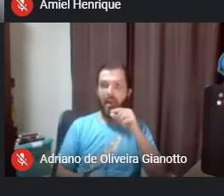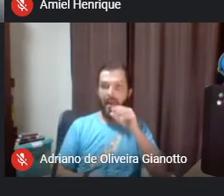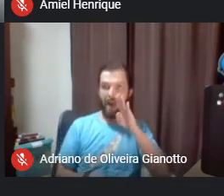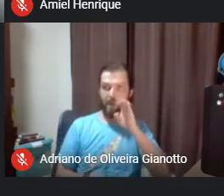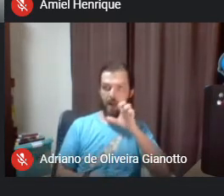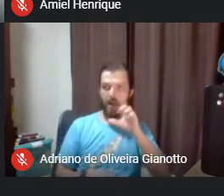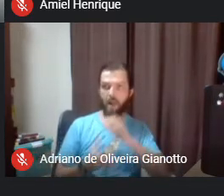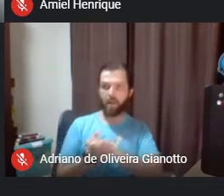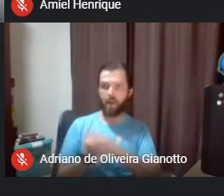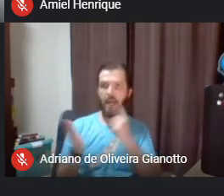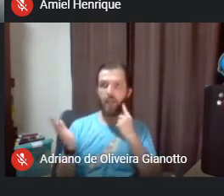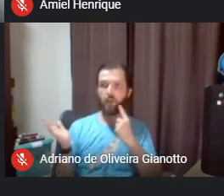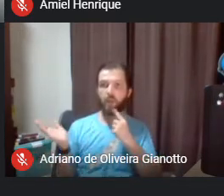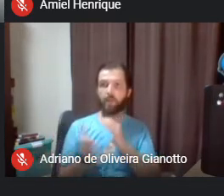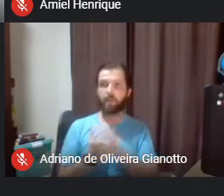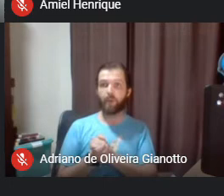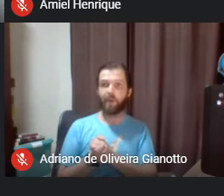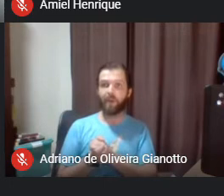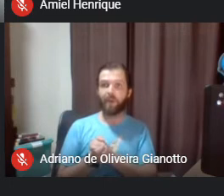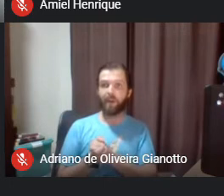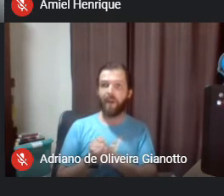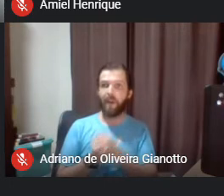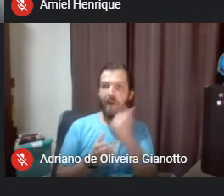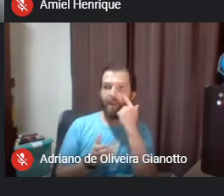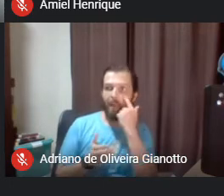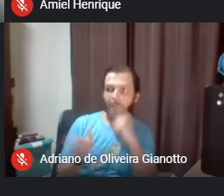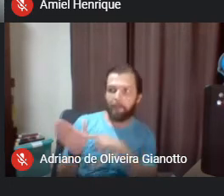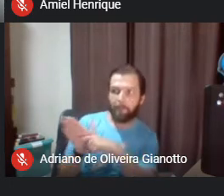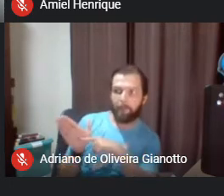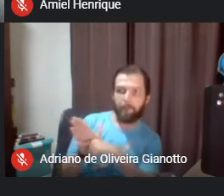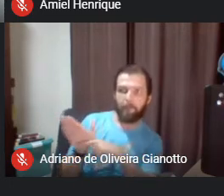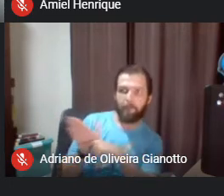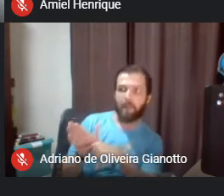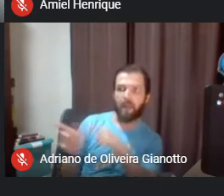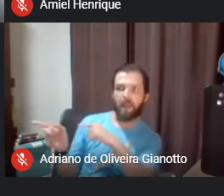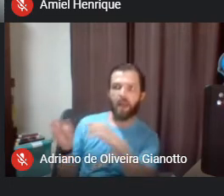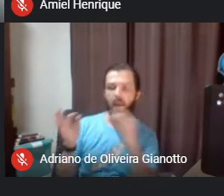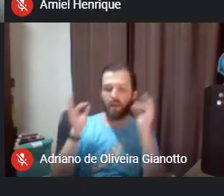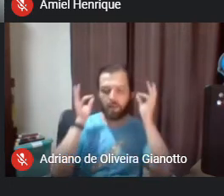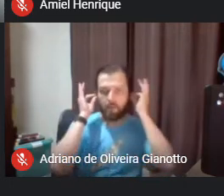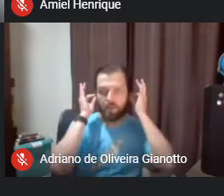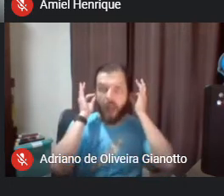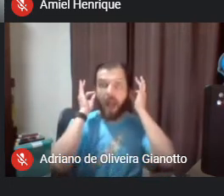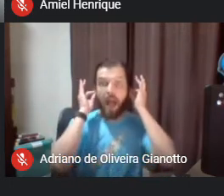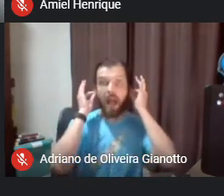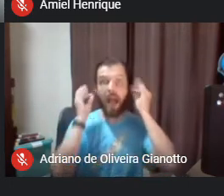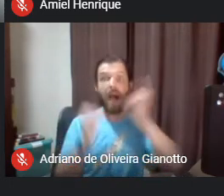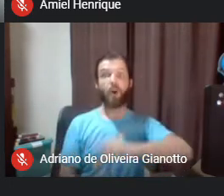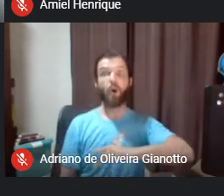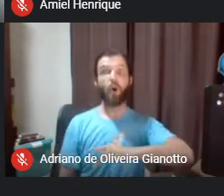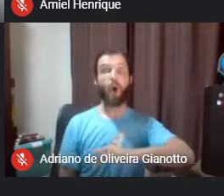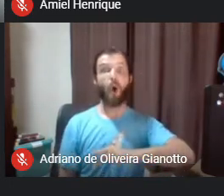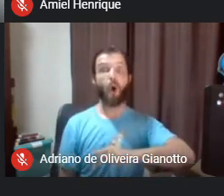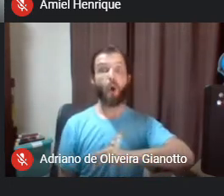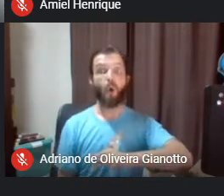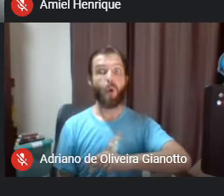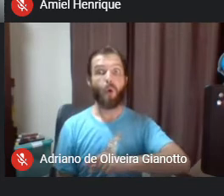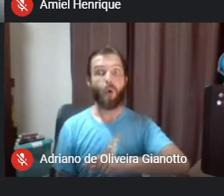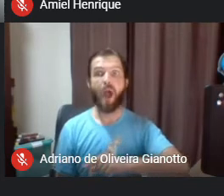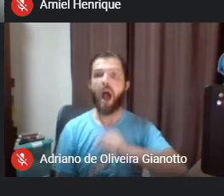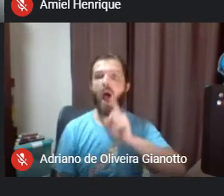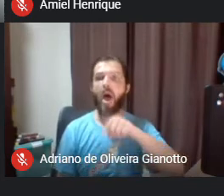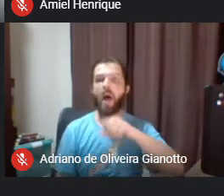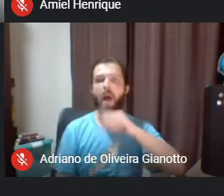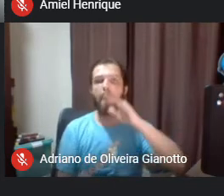tecnologia de aparelho auditivo, de aumento sonoro, pois ele tinha uma esposa surda e